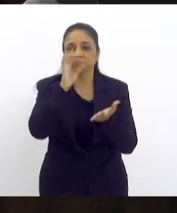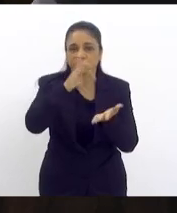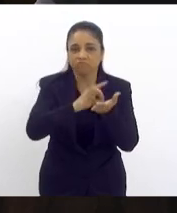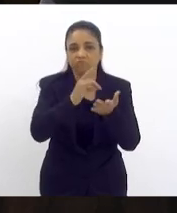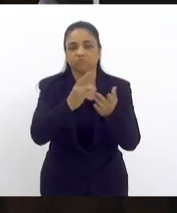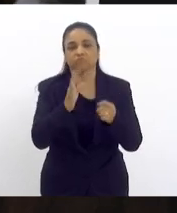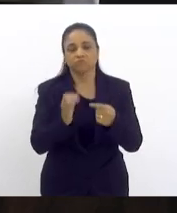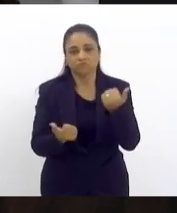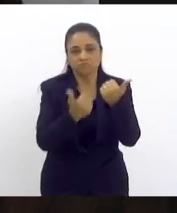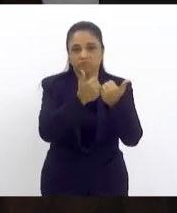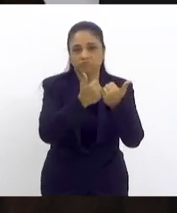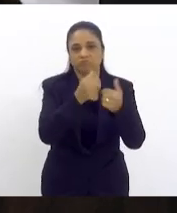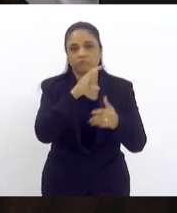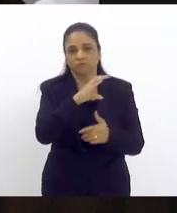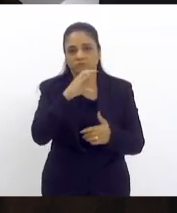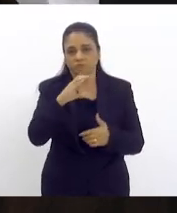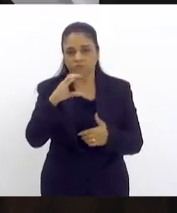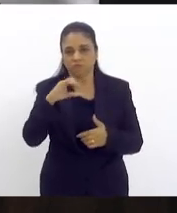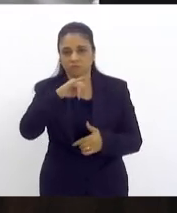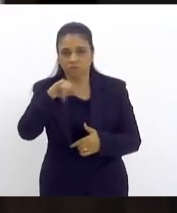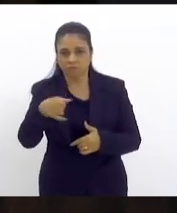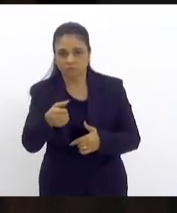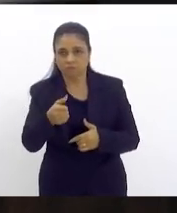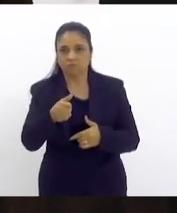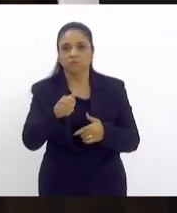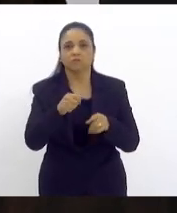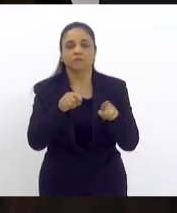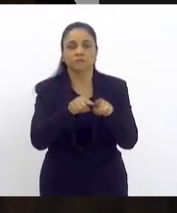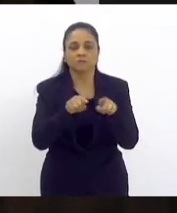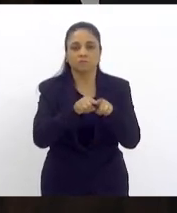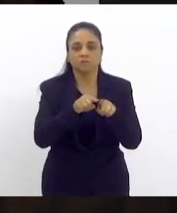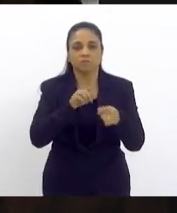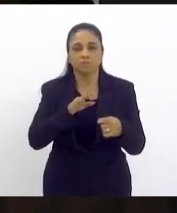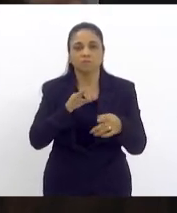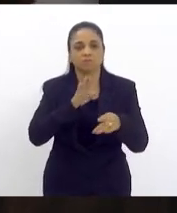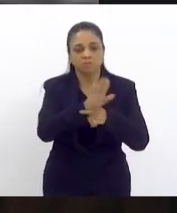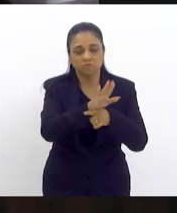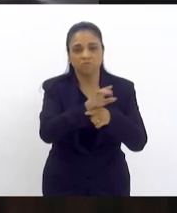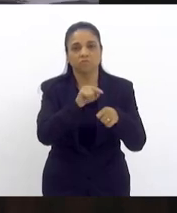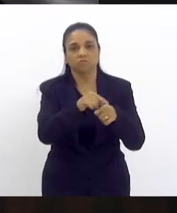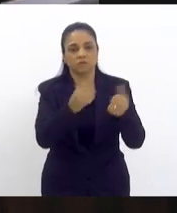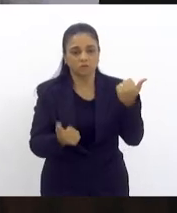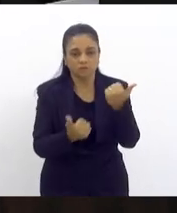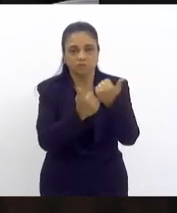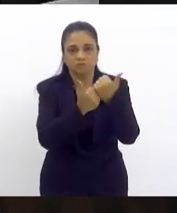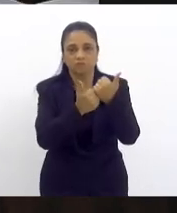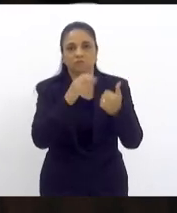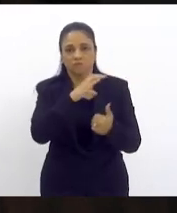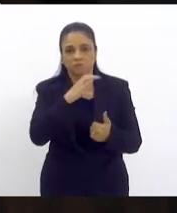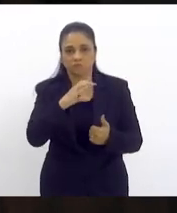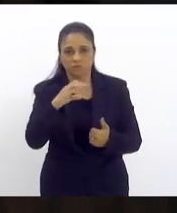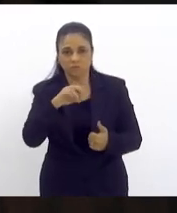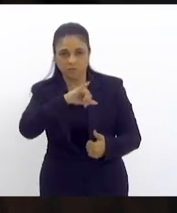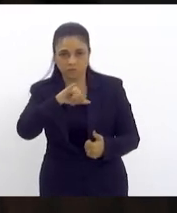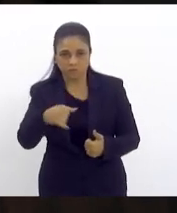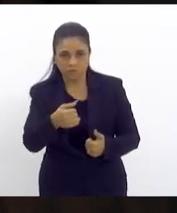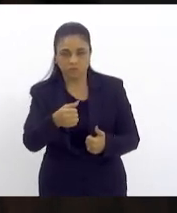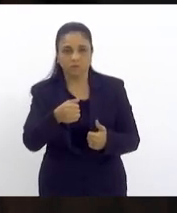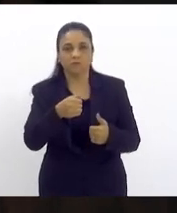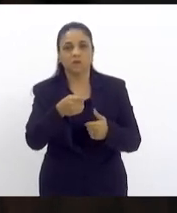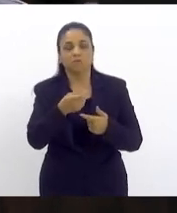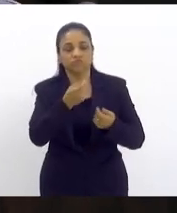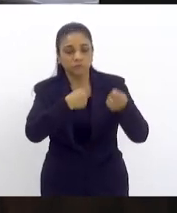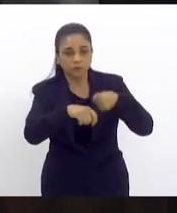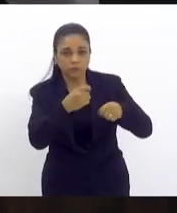com substitutivo da ccj de saneamento ambiental favorável com substitutivo da ccj de tributação